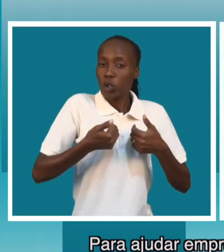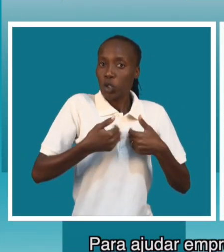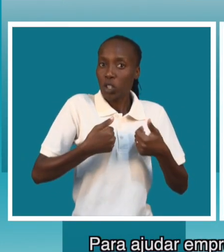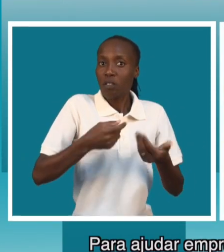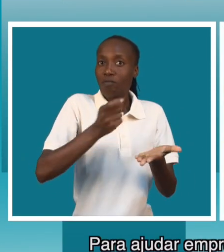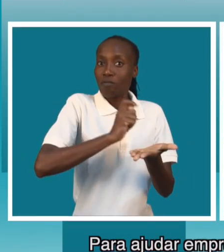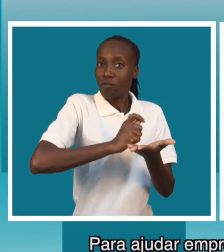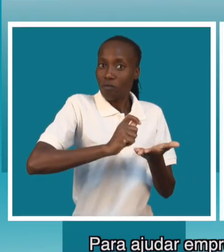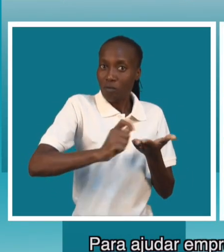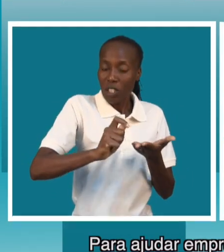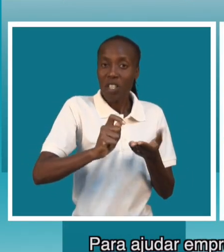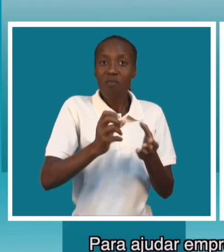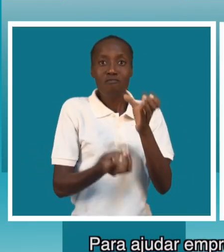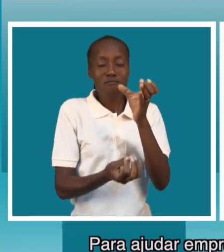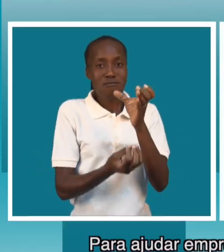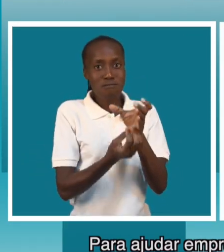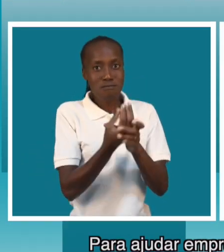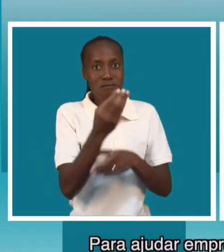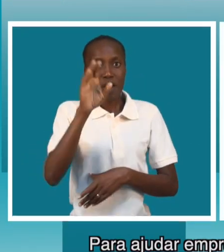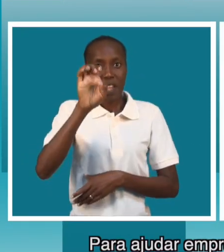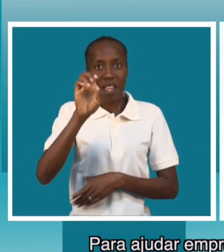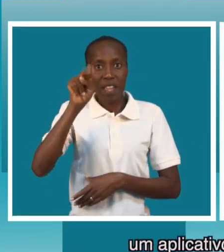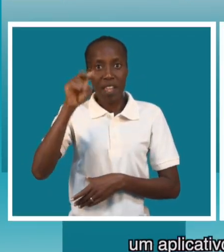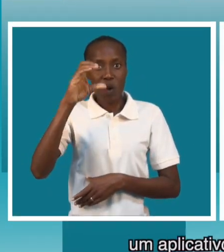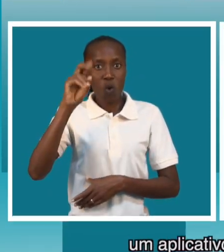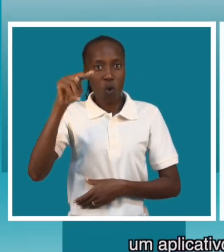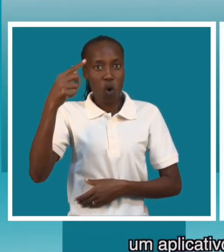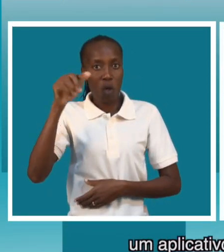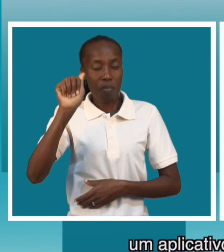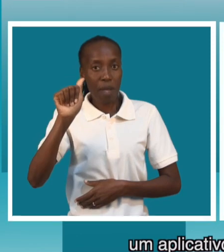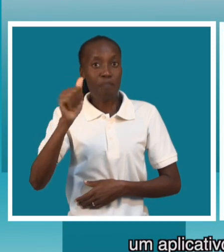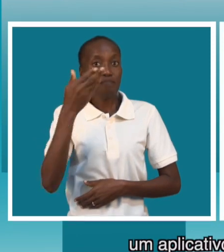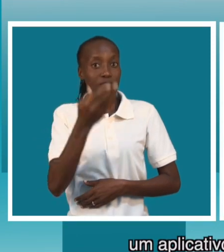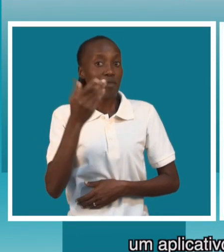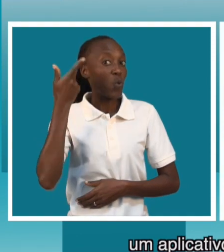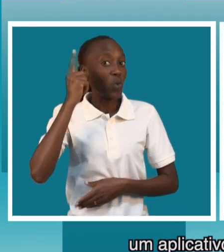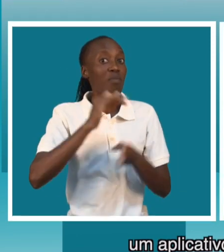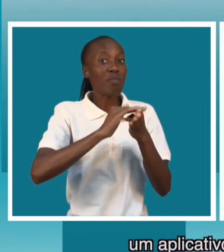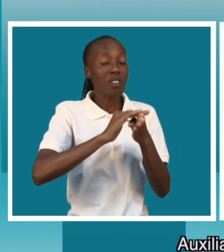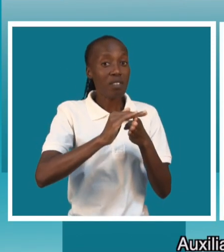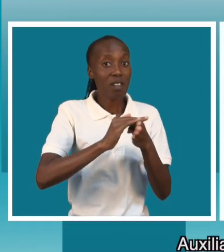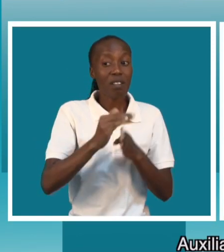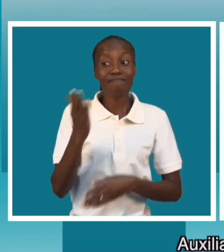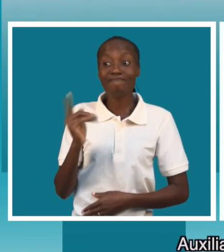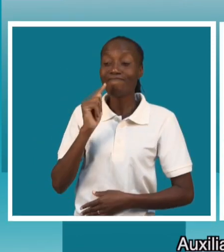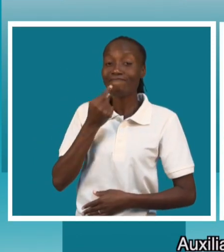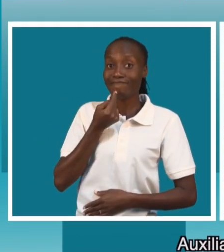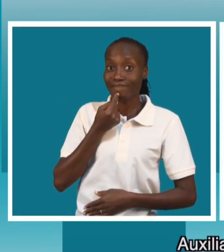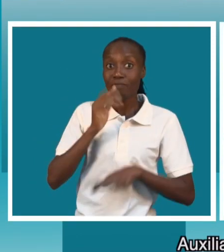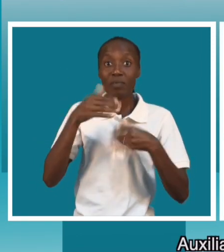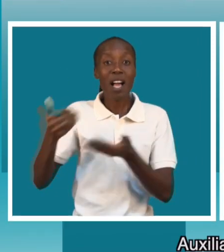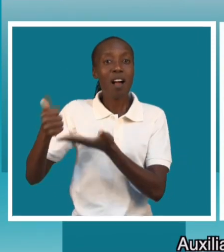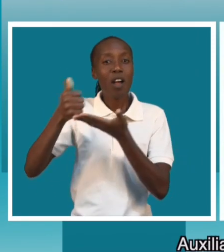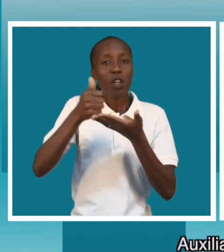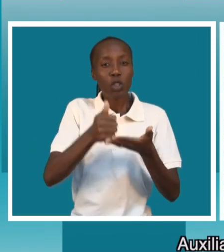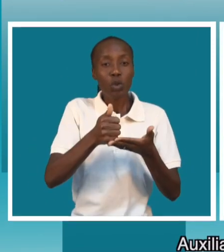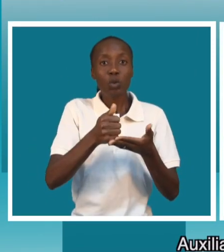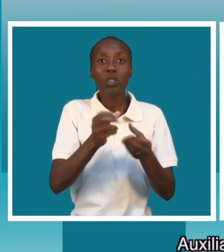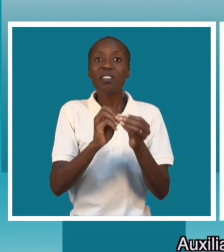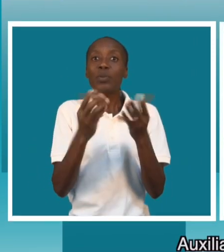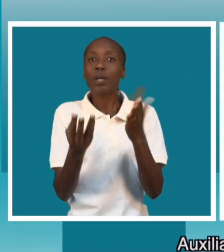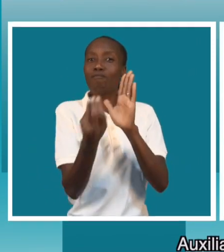de jovens estudantes desenvolveu o e-conta, o aplicativo móvel de gestão financeira. Auxilia no